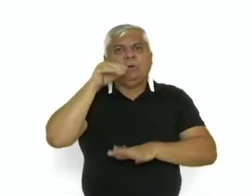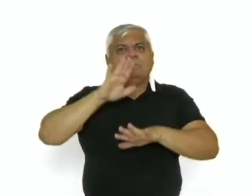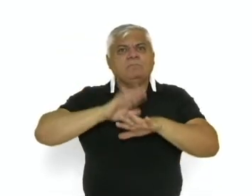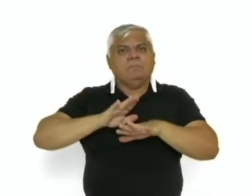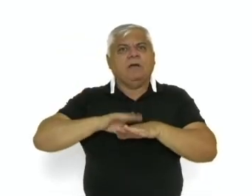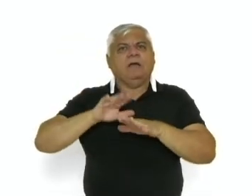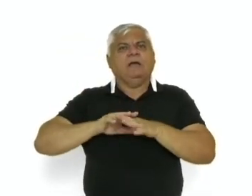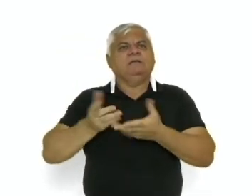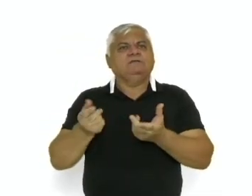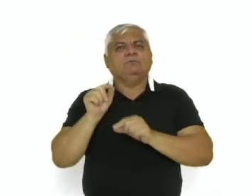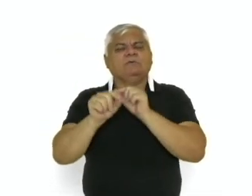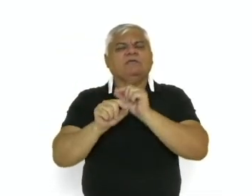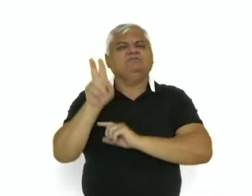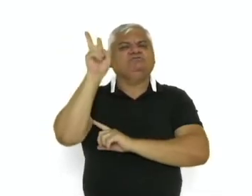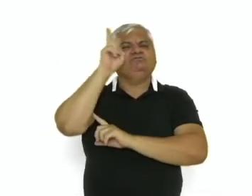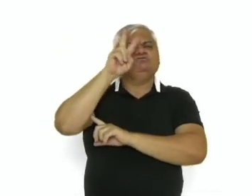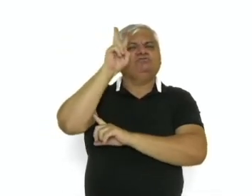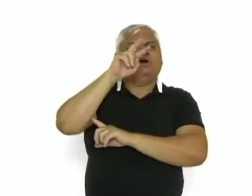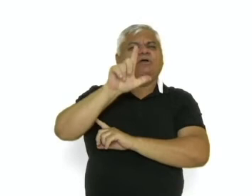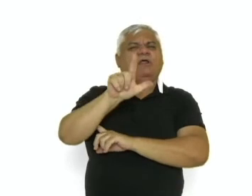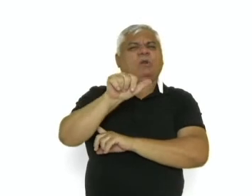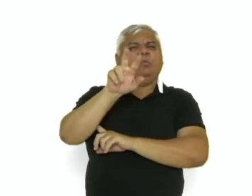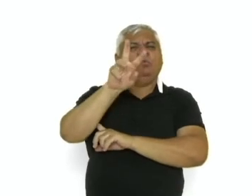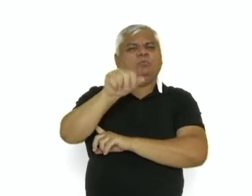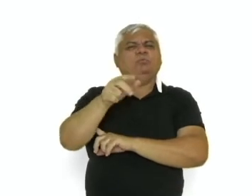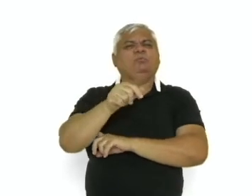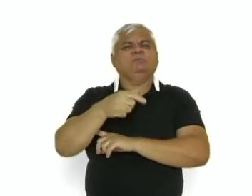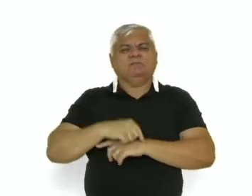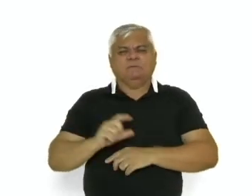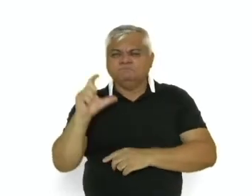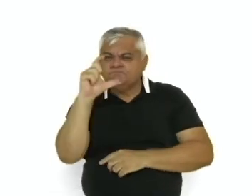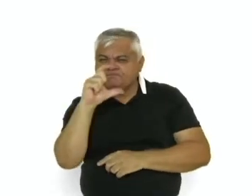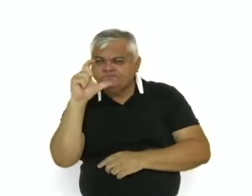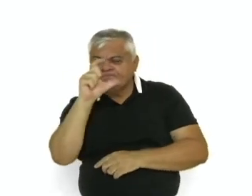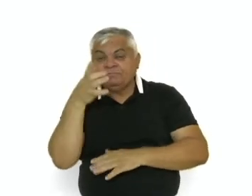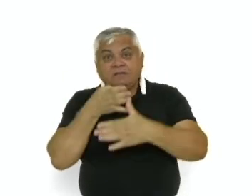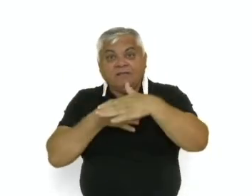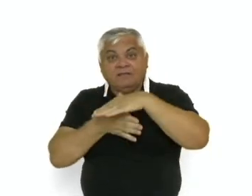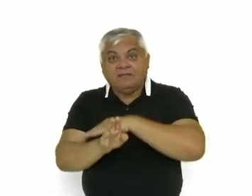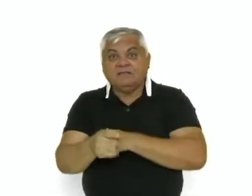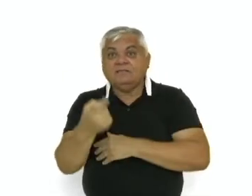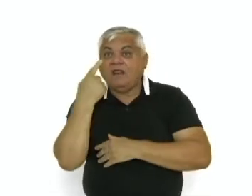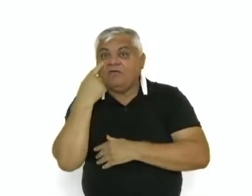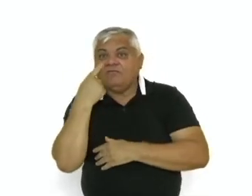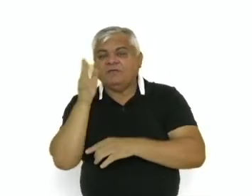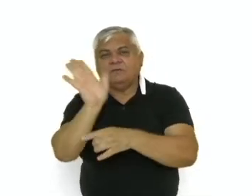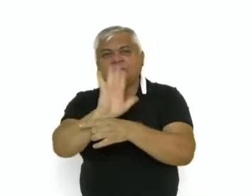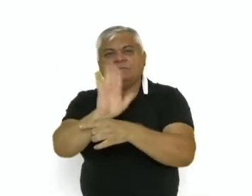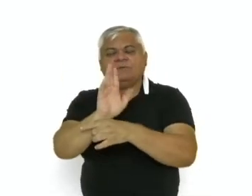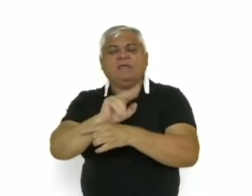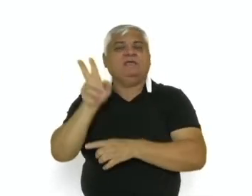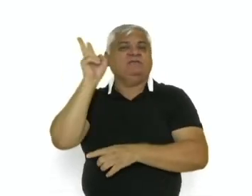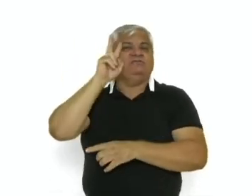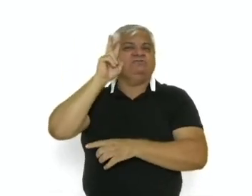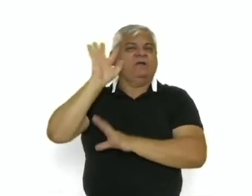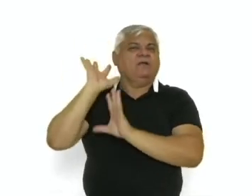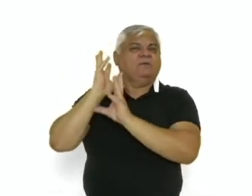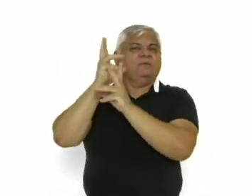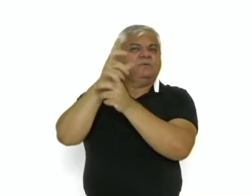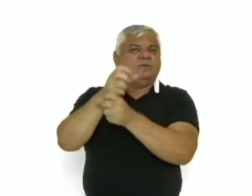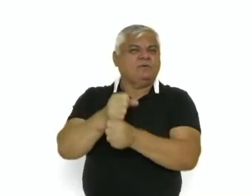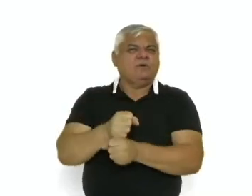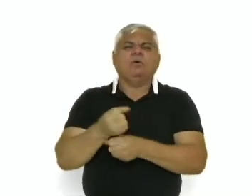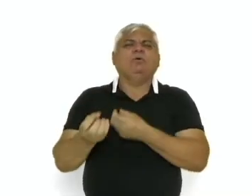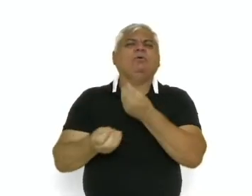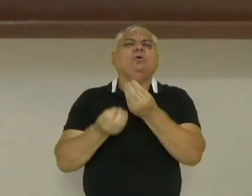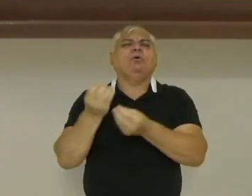da luta. Então, aqui você acessa também esse QR Code aqui. E tem um pouco das histórias das lutas, como